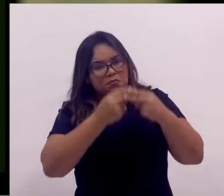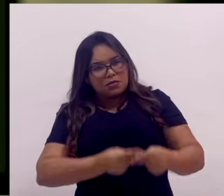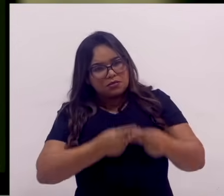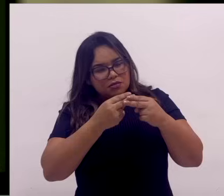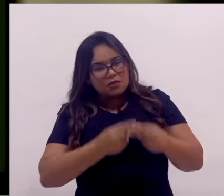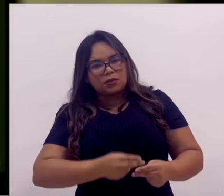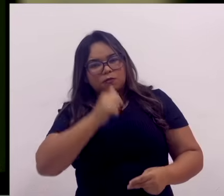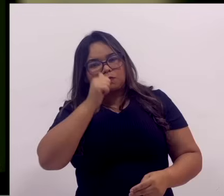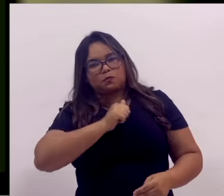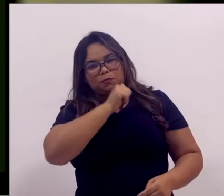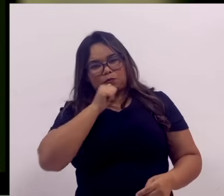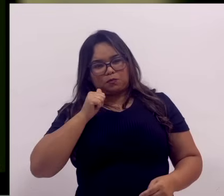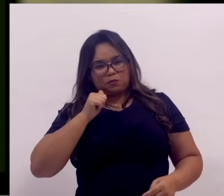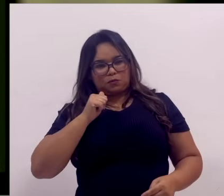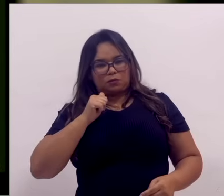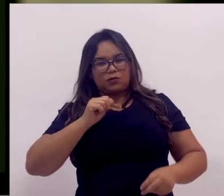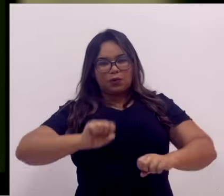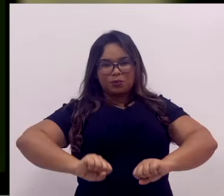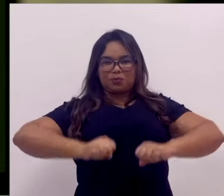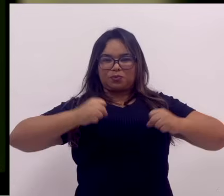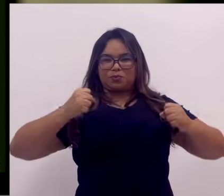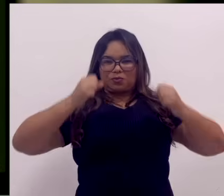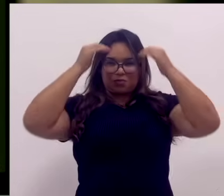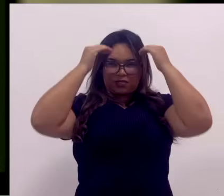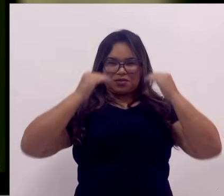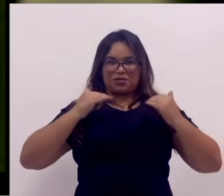Este é um bom elogio para a igreja de Éfeso.